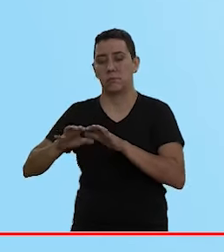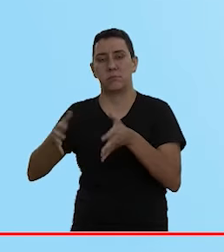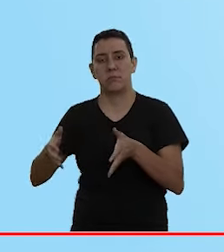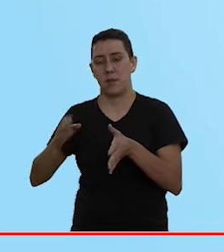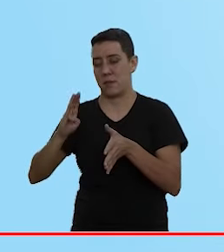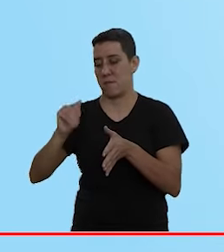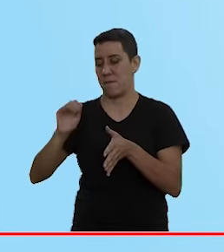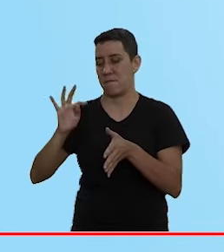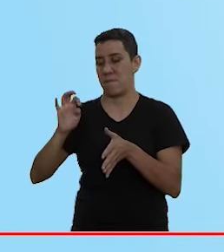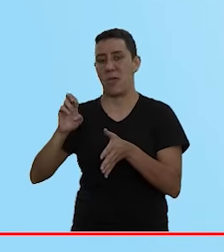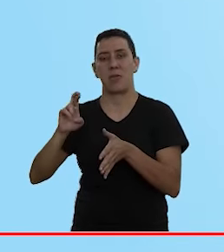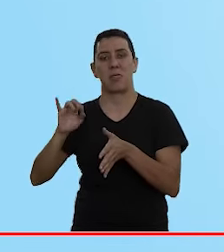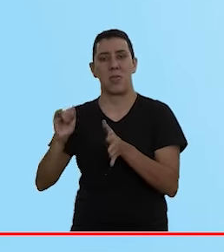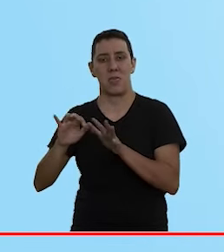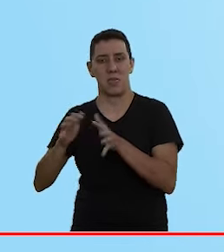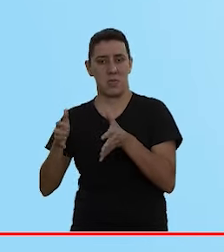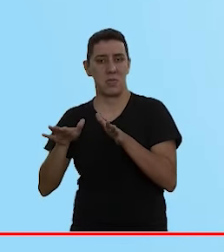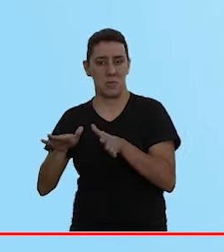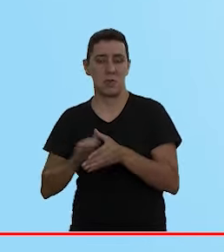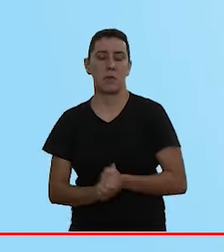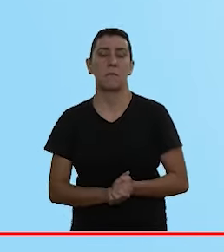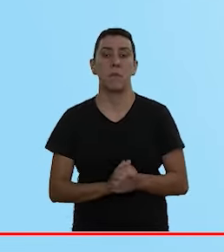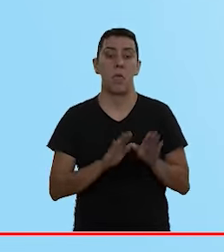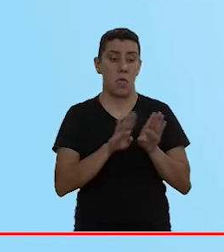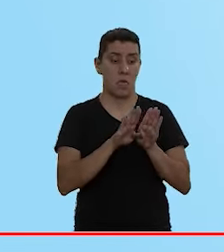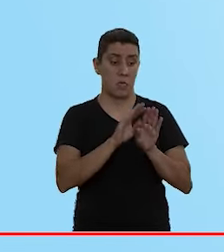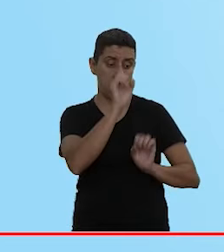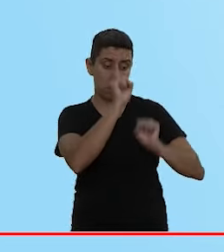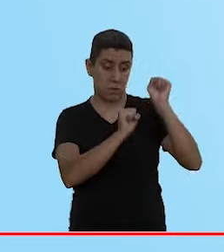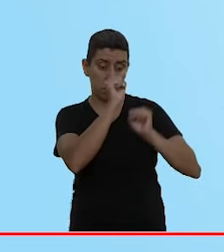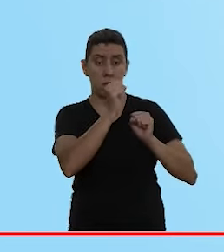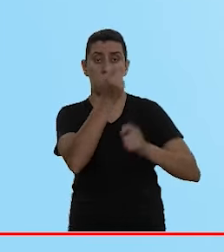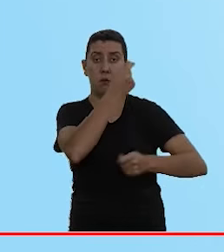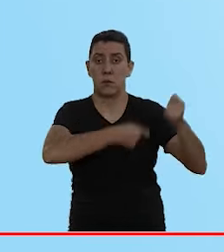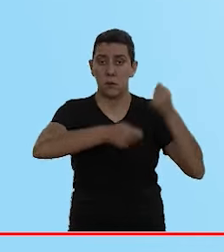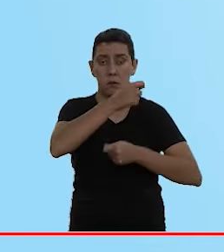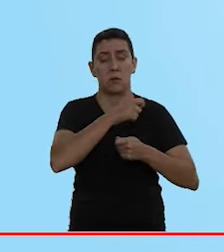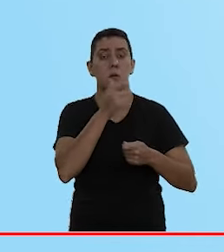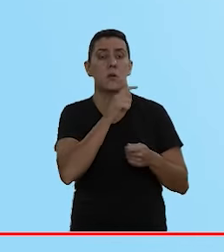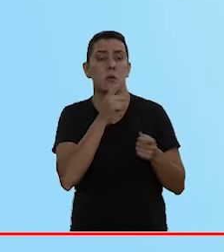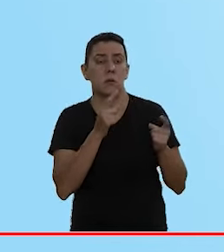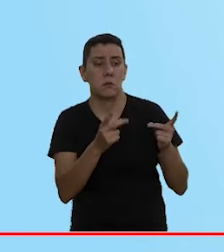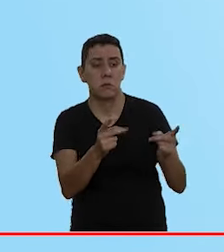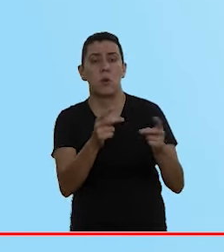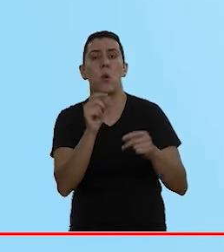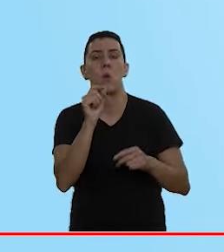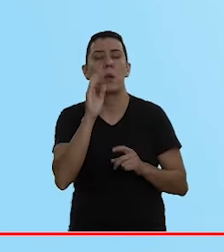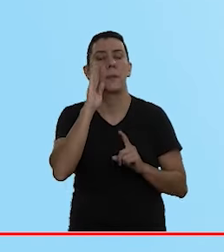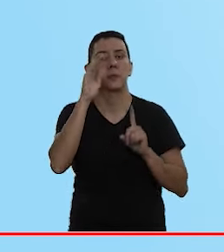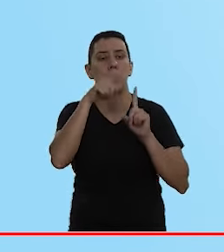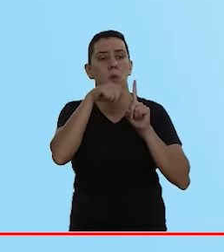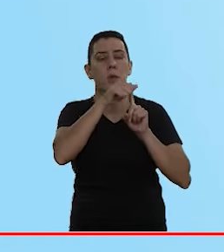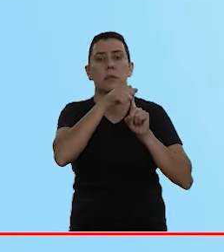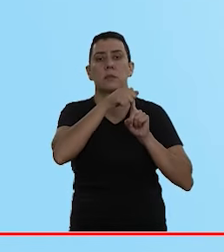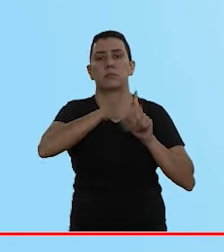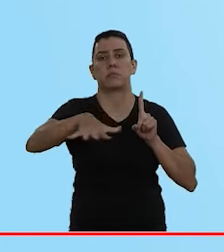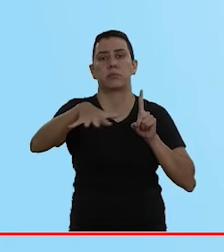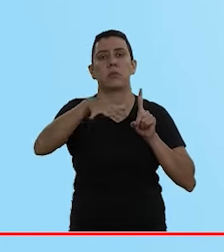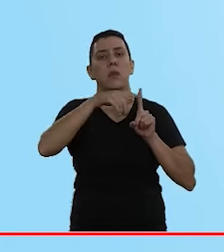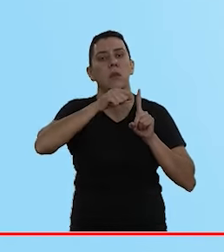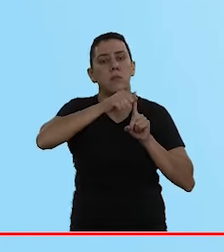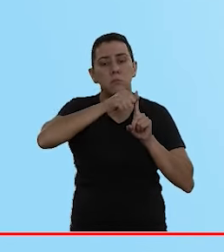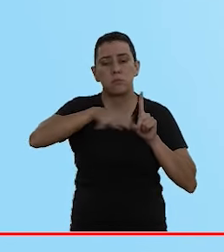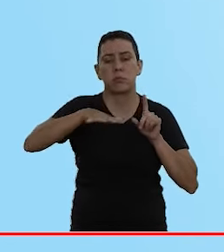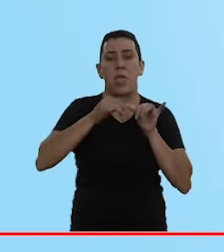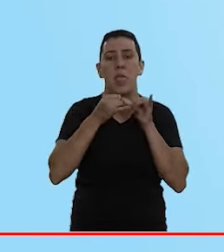casos aqui, do mercado residencial e comercial, eles estão conectados no sistema de distribuição de energia, né? Qual que é a